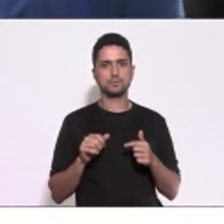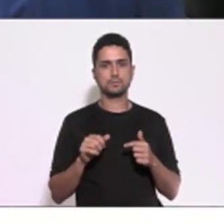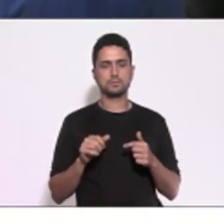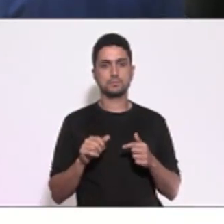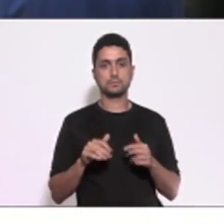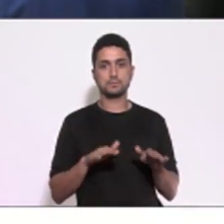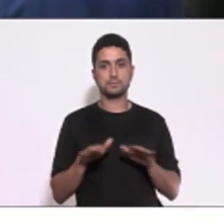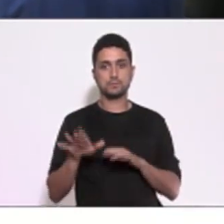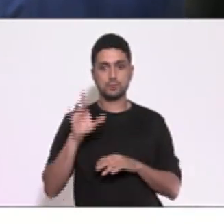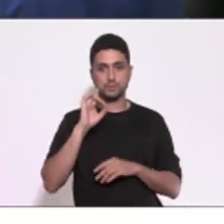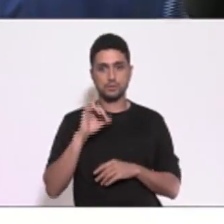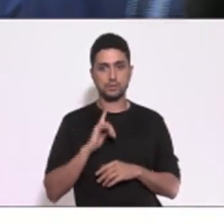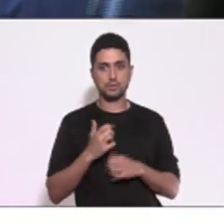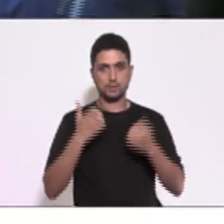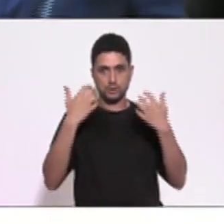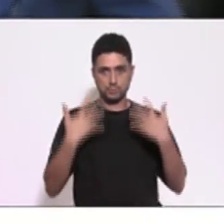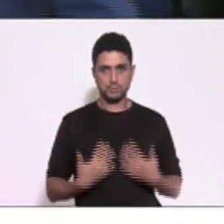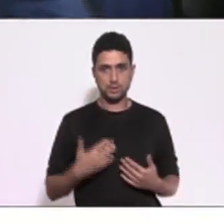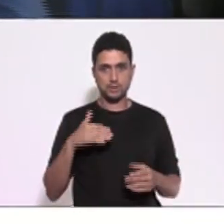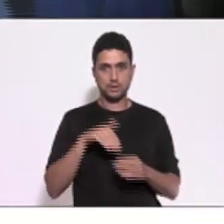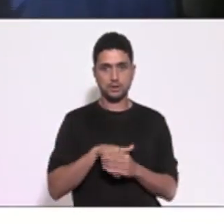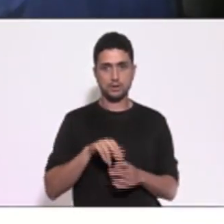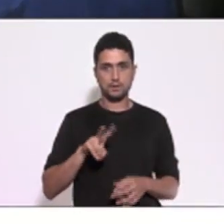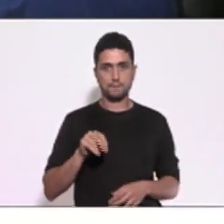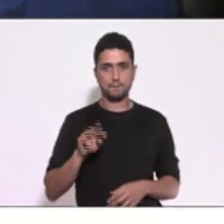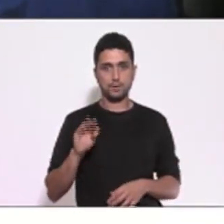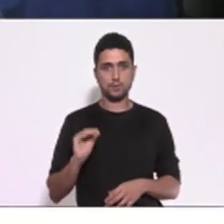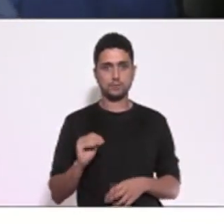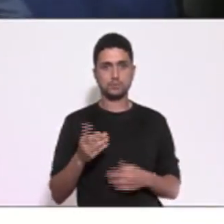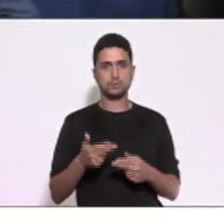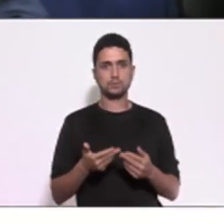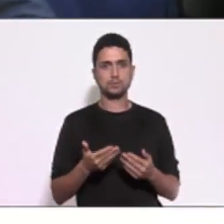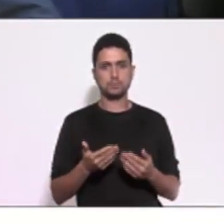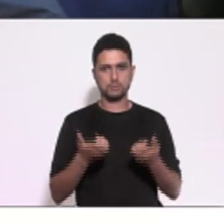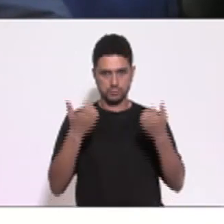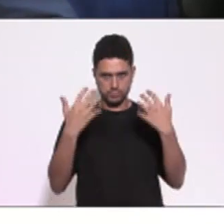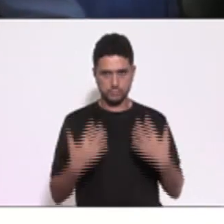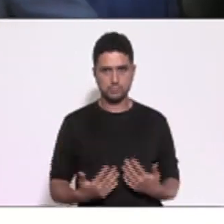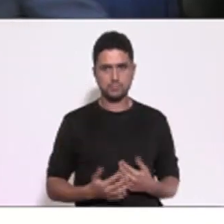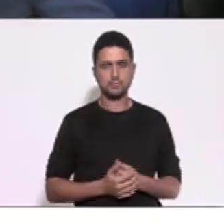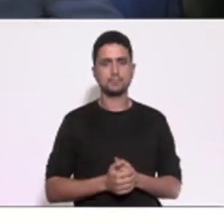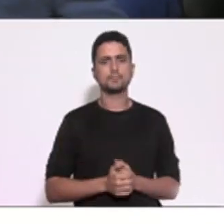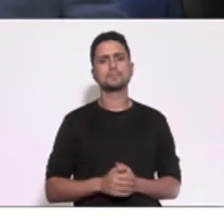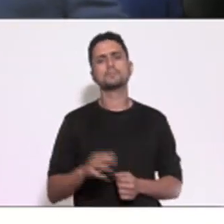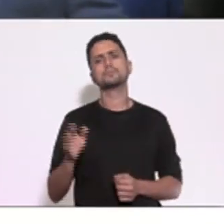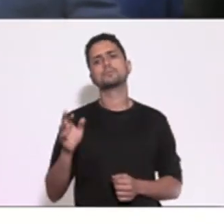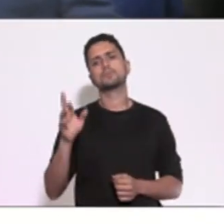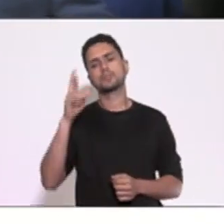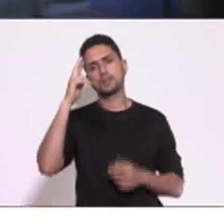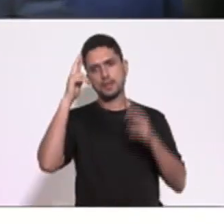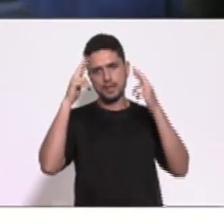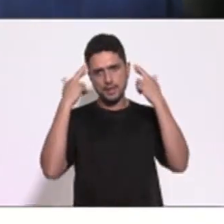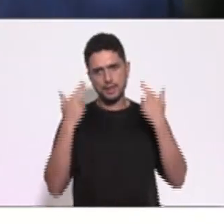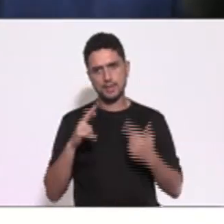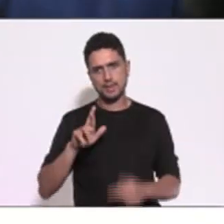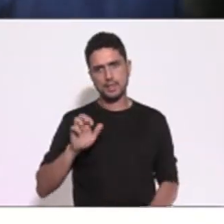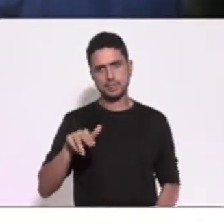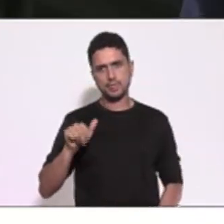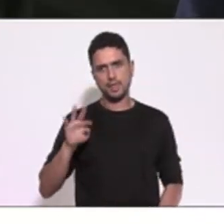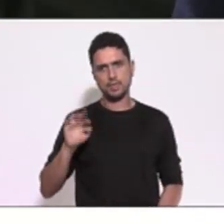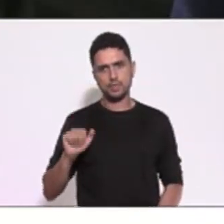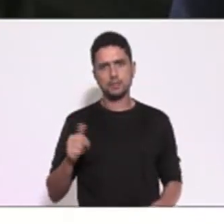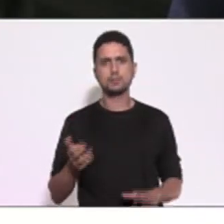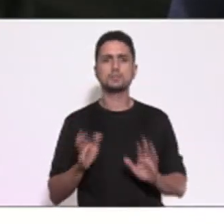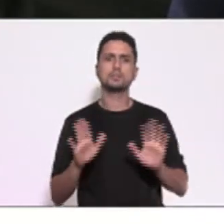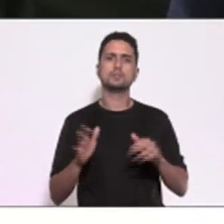fazer as declarações de voto, por gentileza. Deputada Renata. Não, senhor presidente, só externar